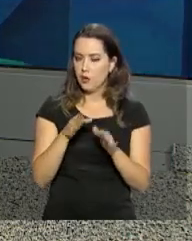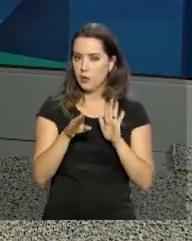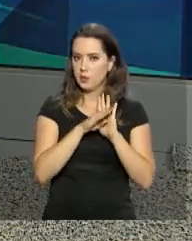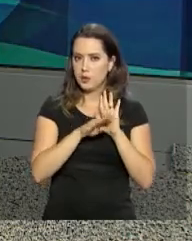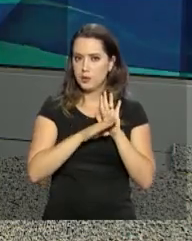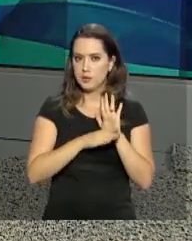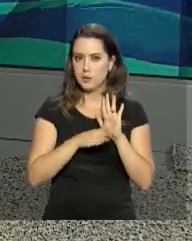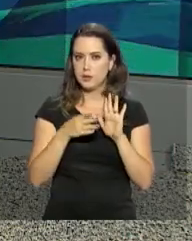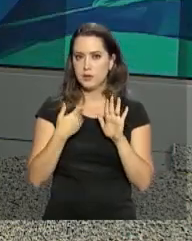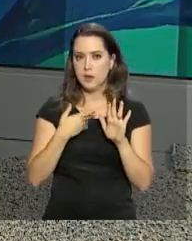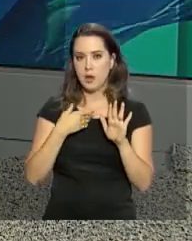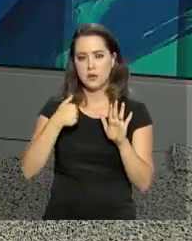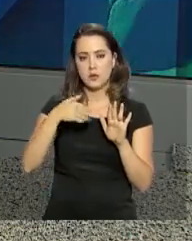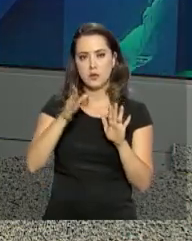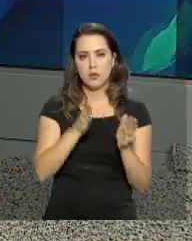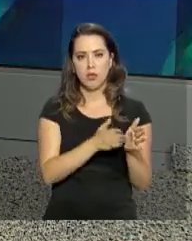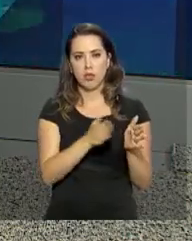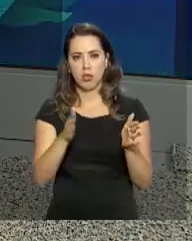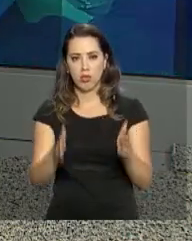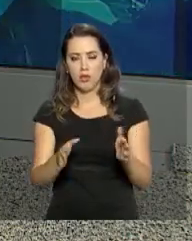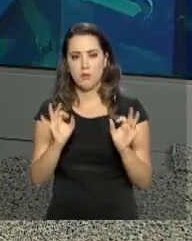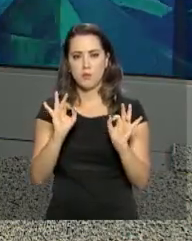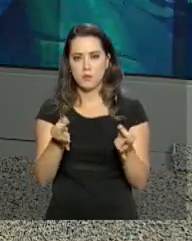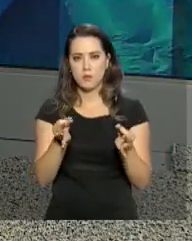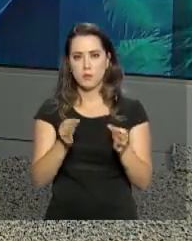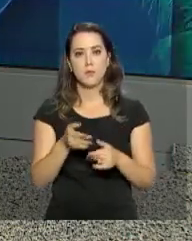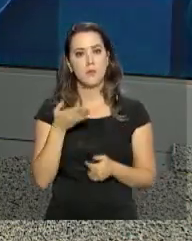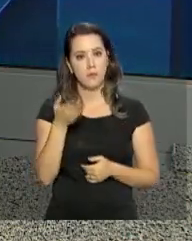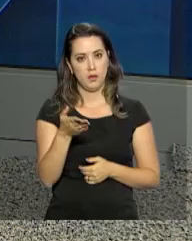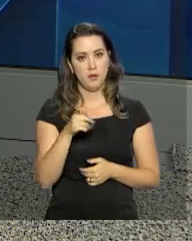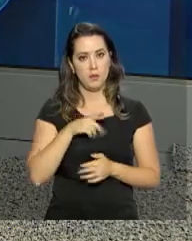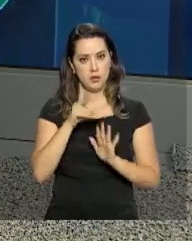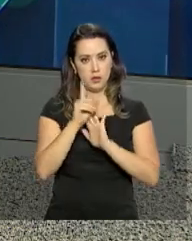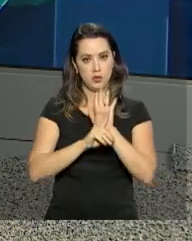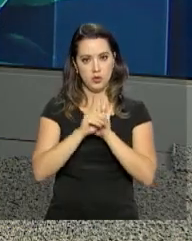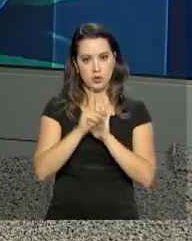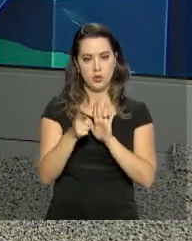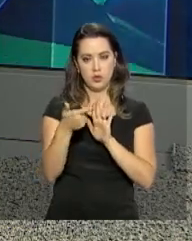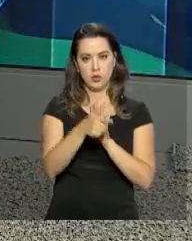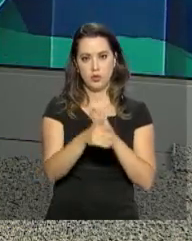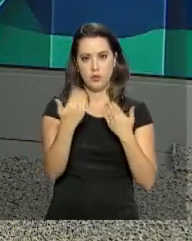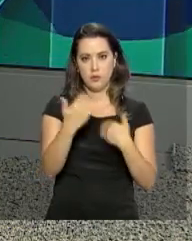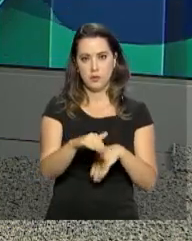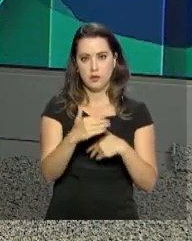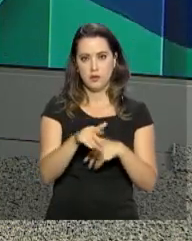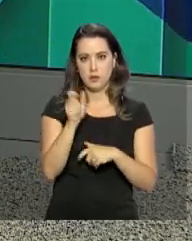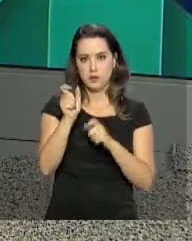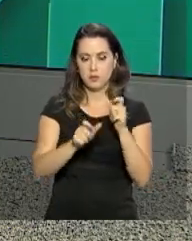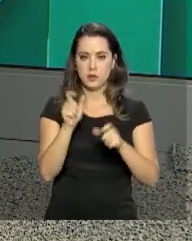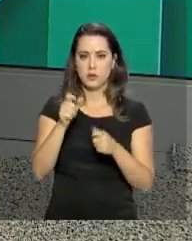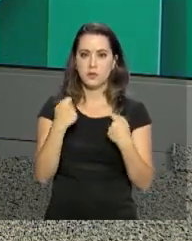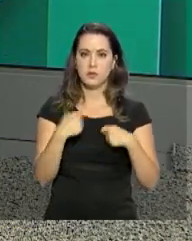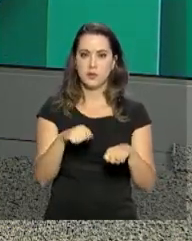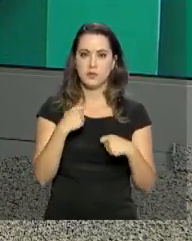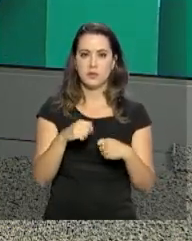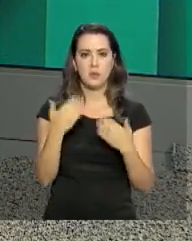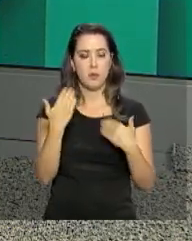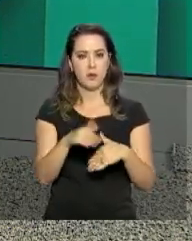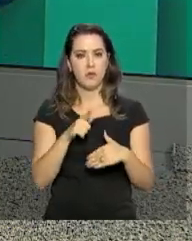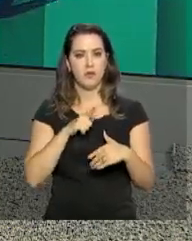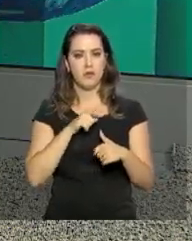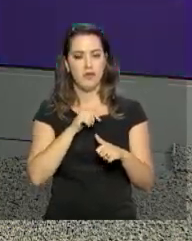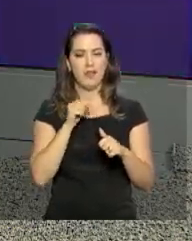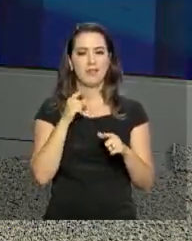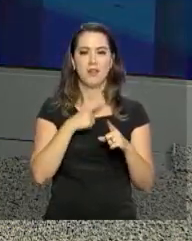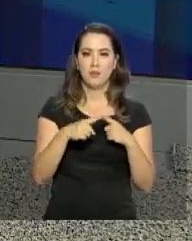passa a ter fluxos e prazos bem definidos para ter direito à reaplicação do enem o participante precisa comprovar que